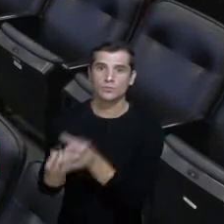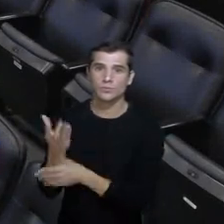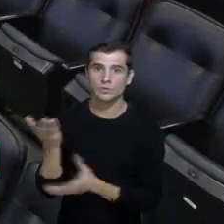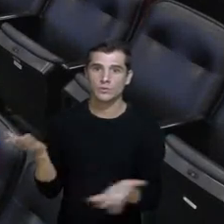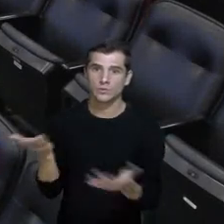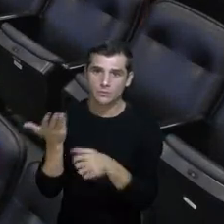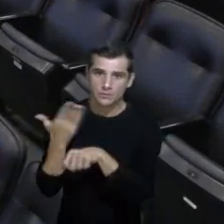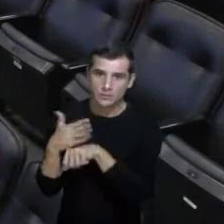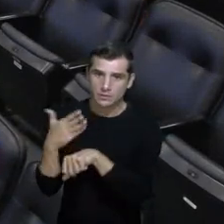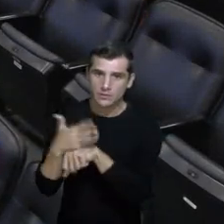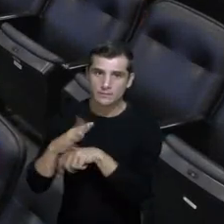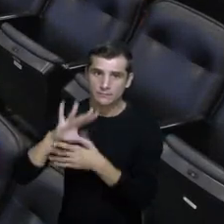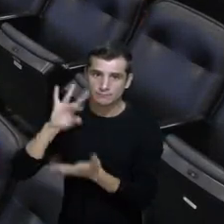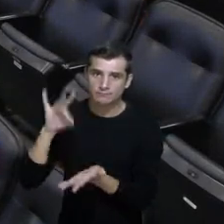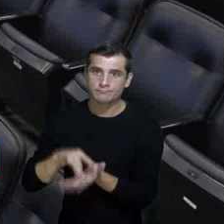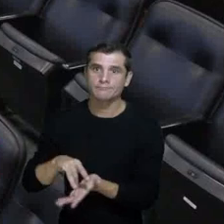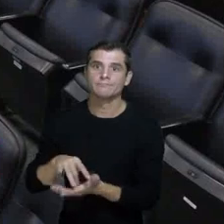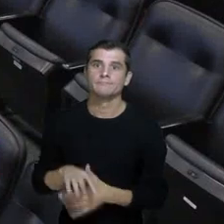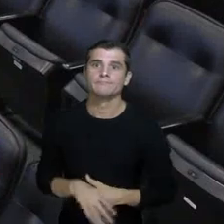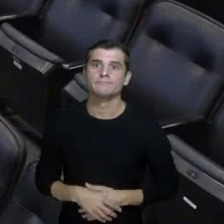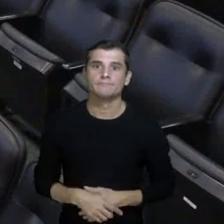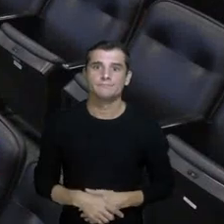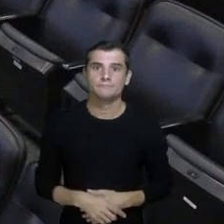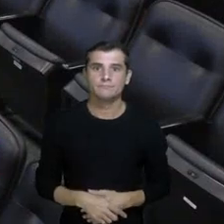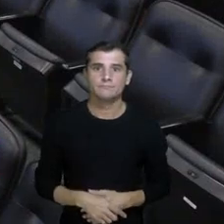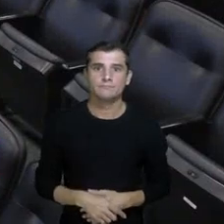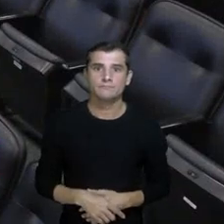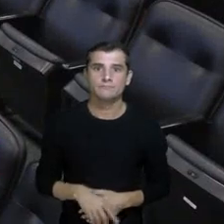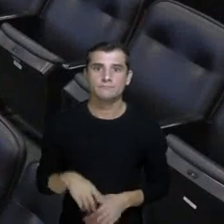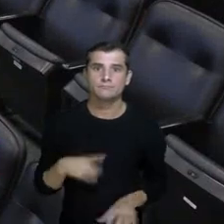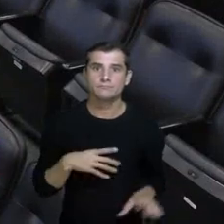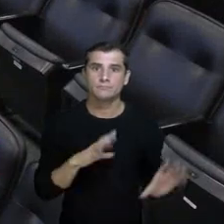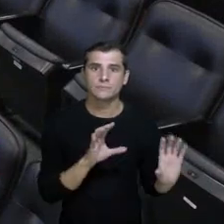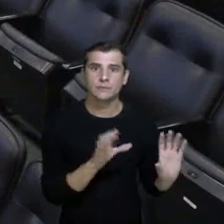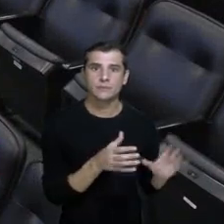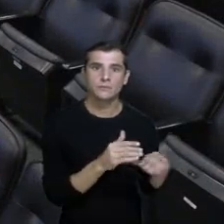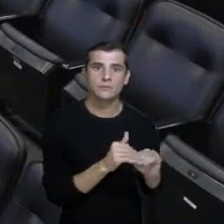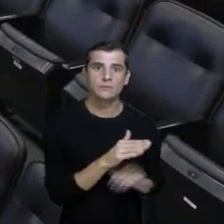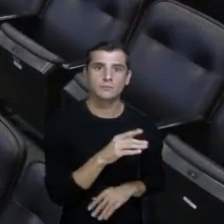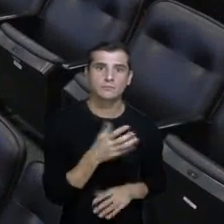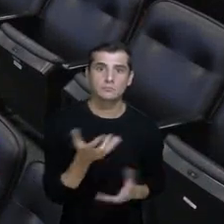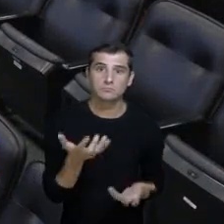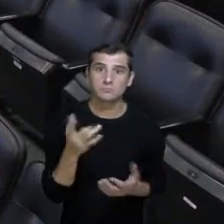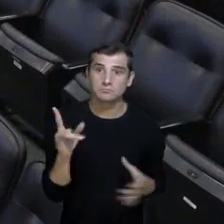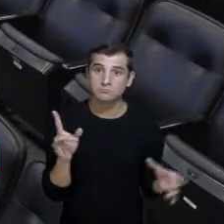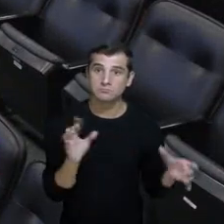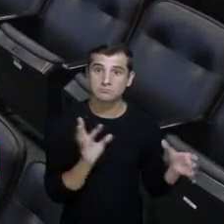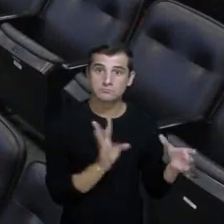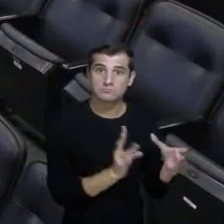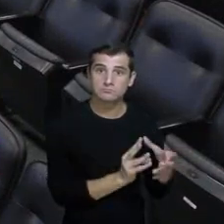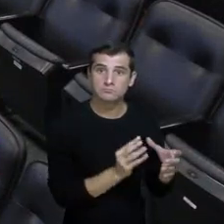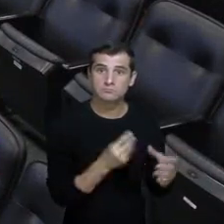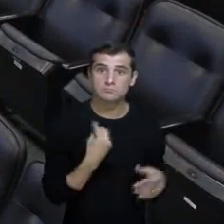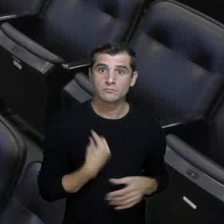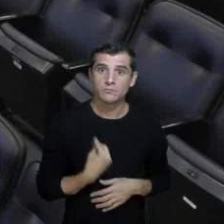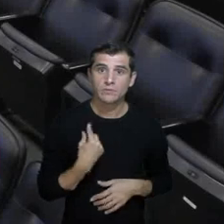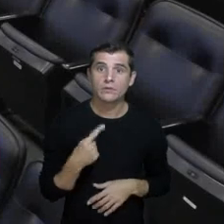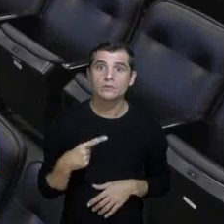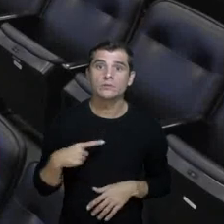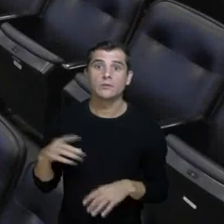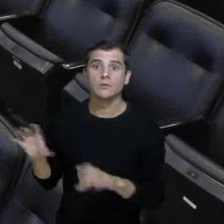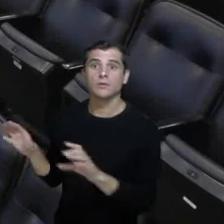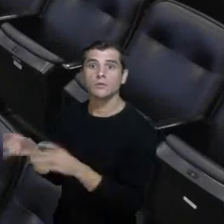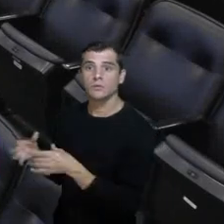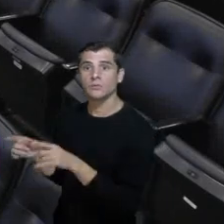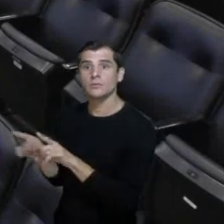lá isso aqui mais um grupo mais além quiser chegar aqui vamos ver aqui temos um